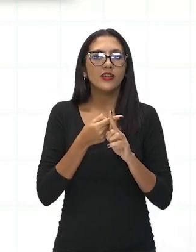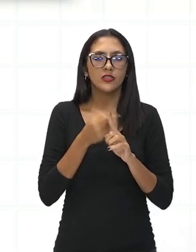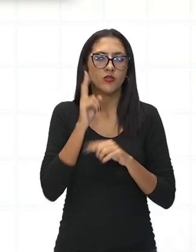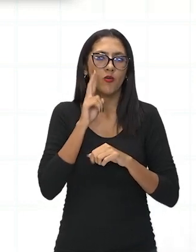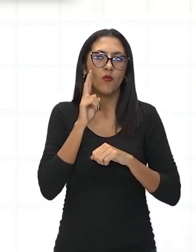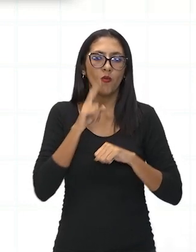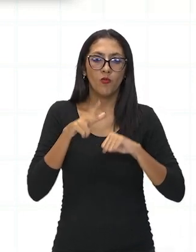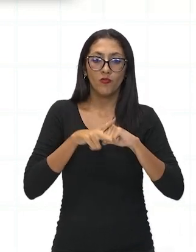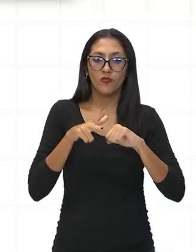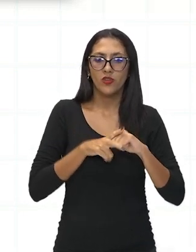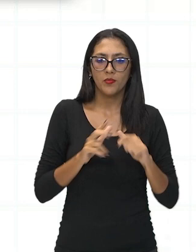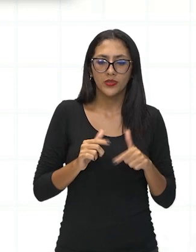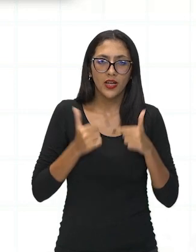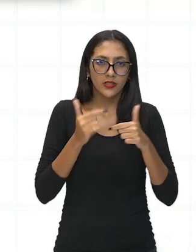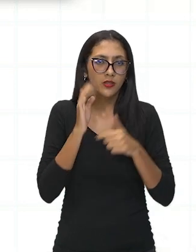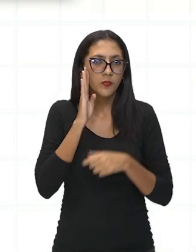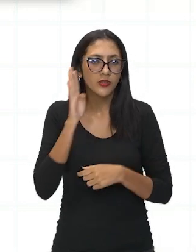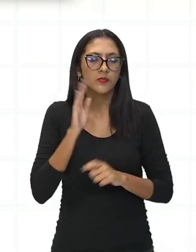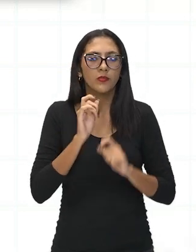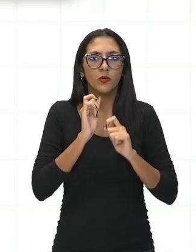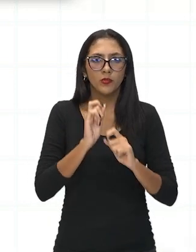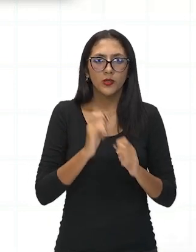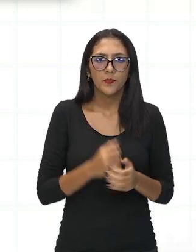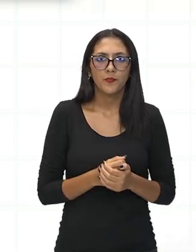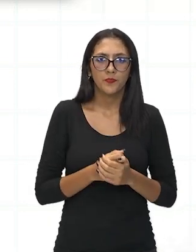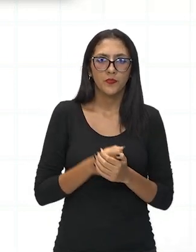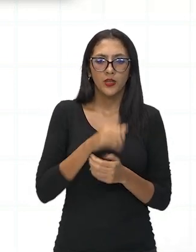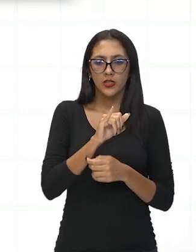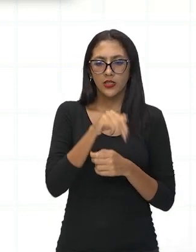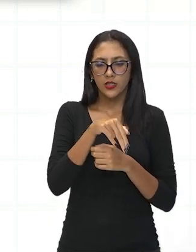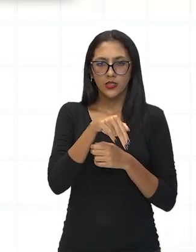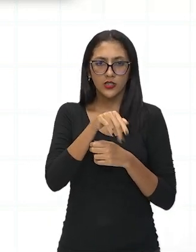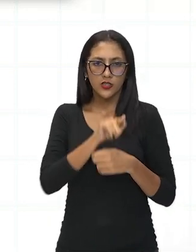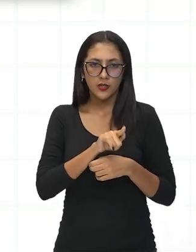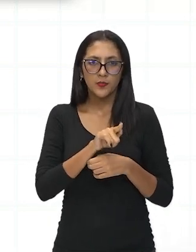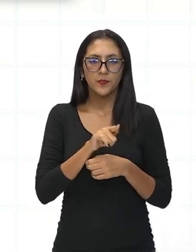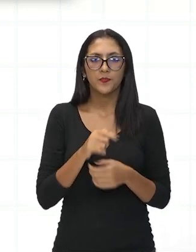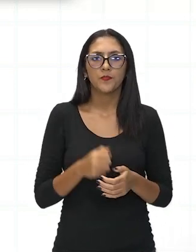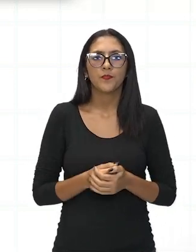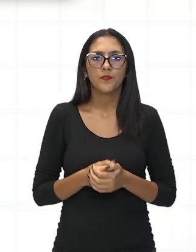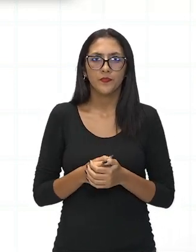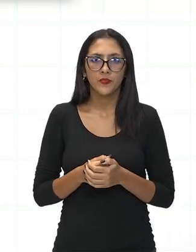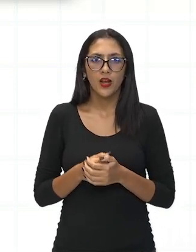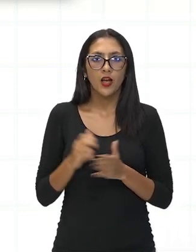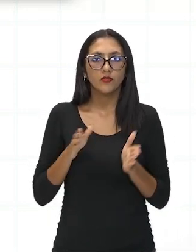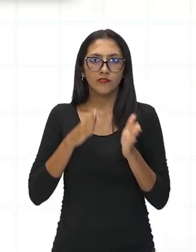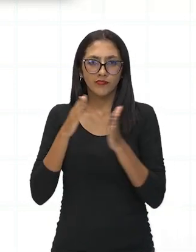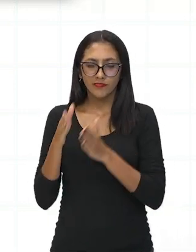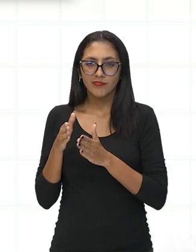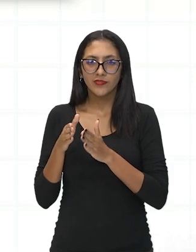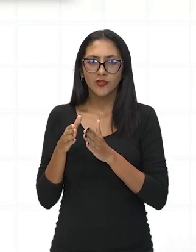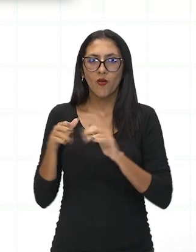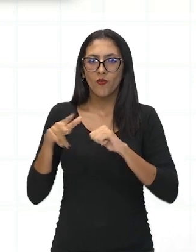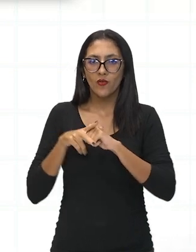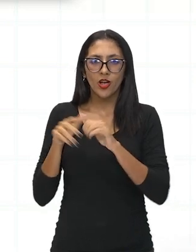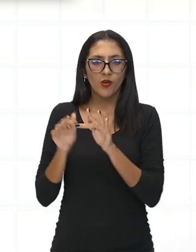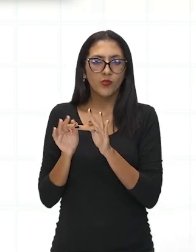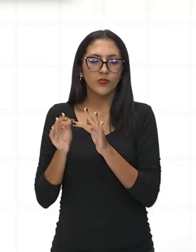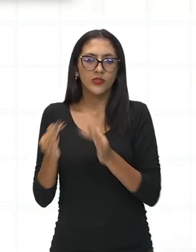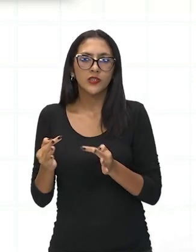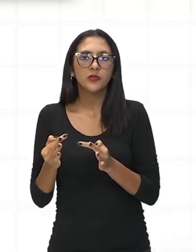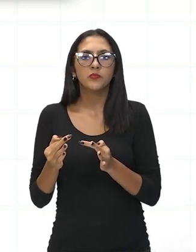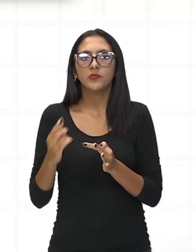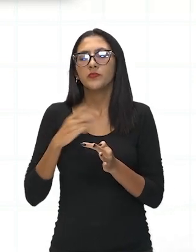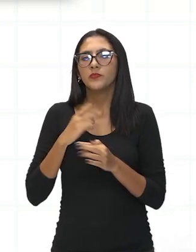é o gerúndio, tá bom? E o simple past eu vou usar verbo regular ou verbo irregular para